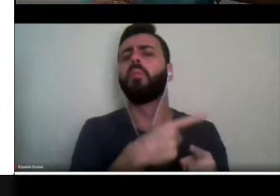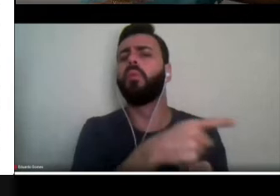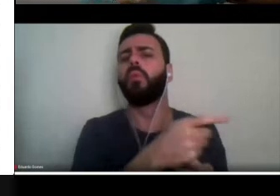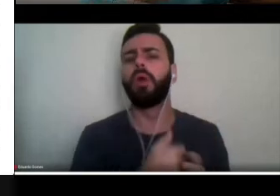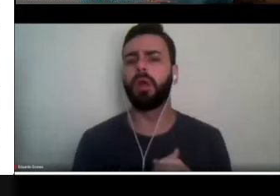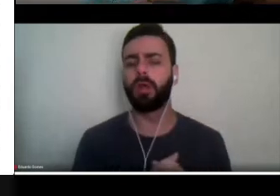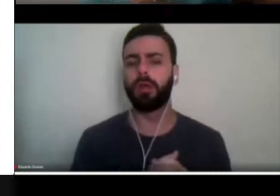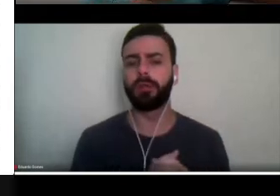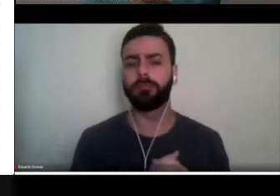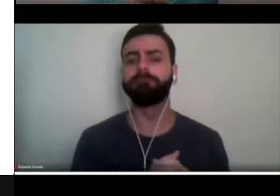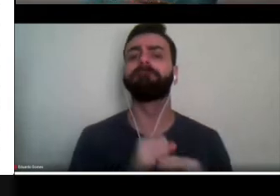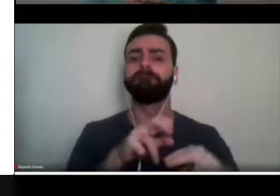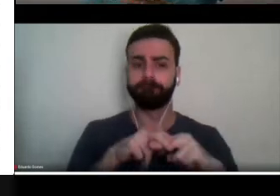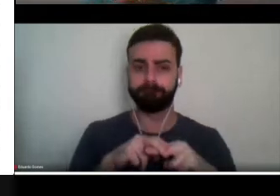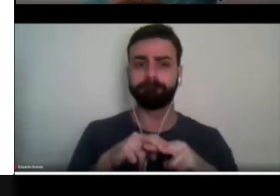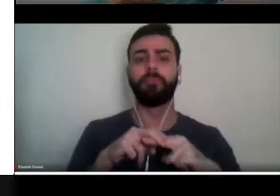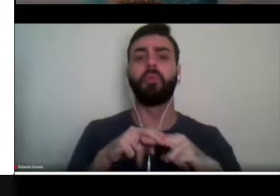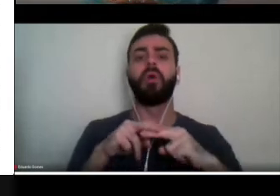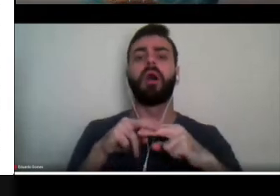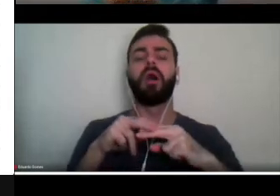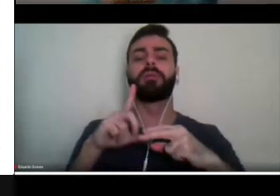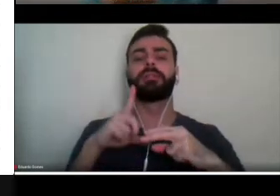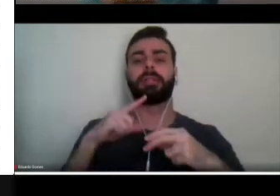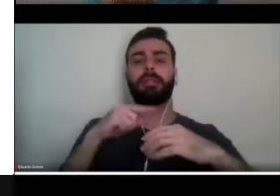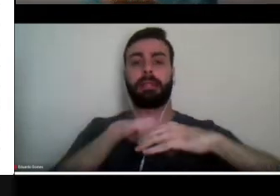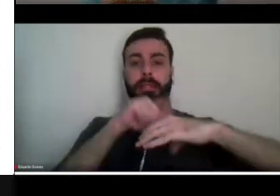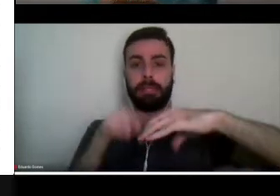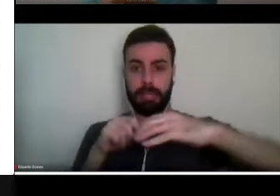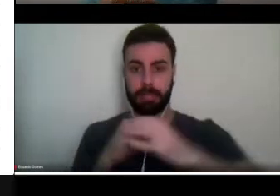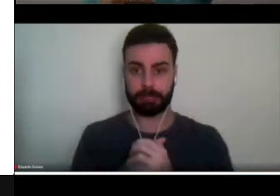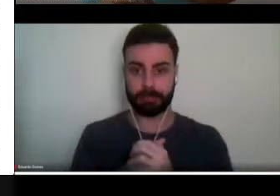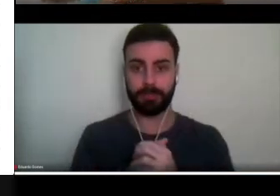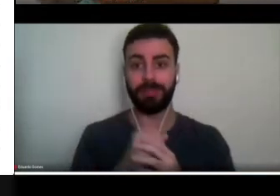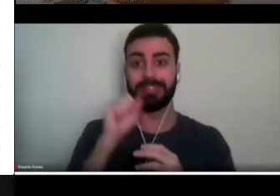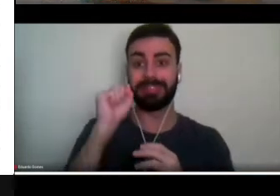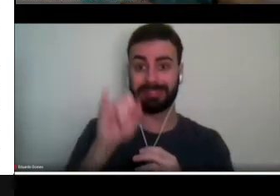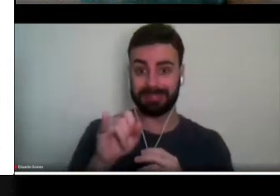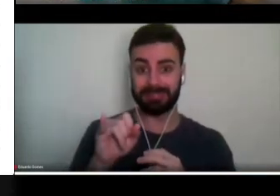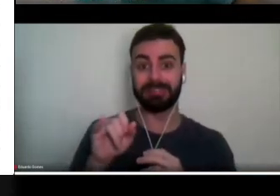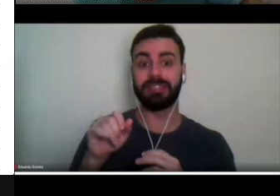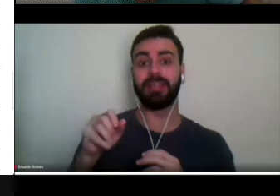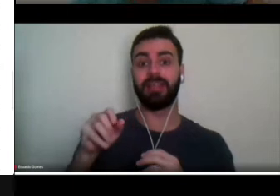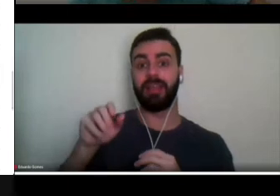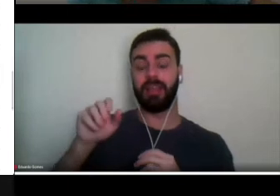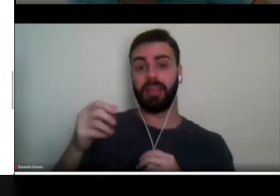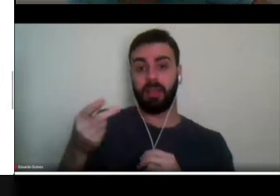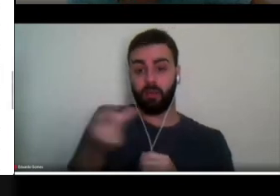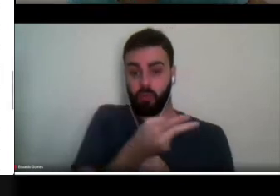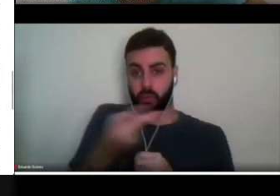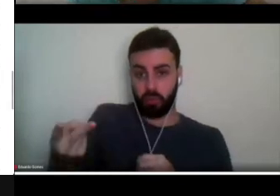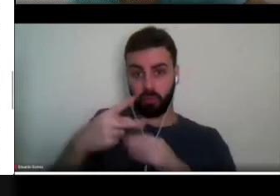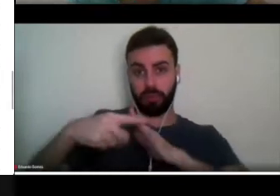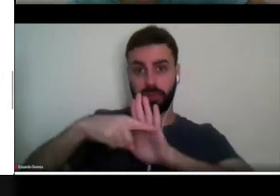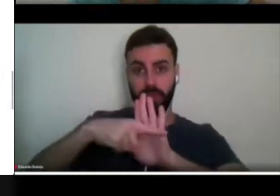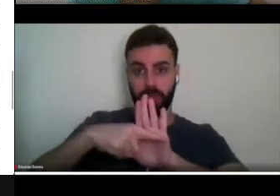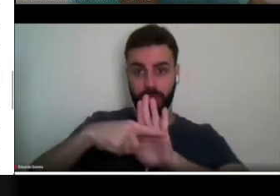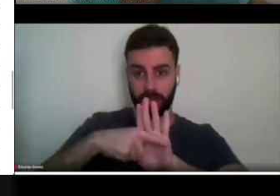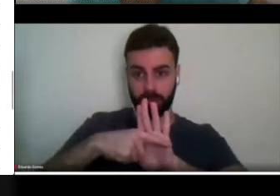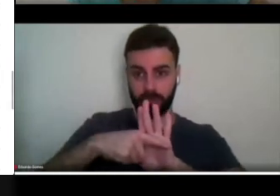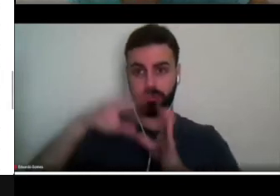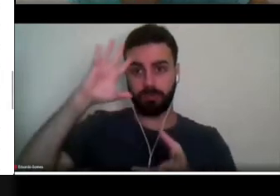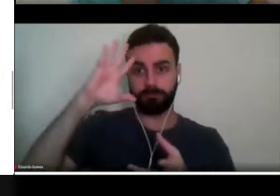e a velocidade são menores que zero, elas estão na mesma direção e sentido. Então, aqui, ó, eu